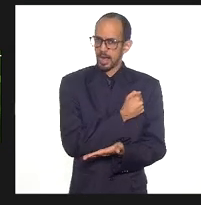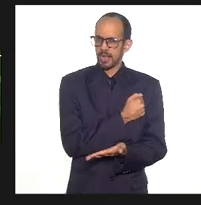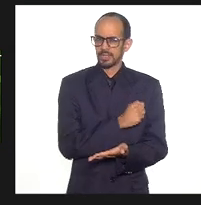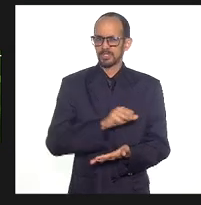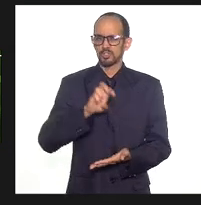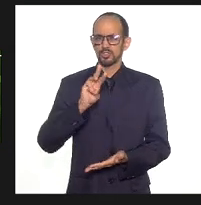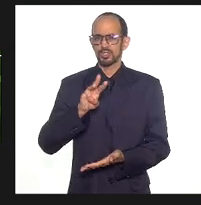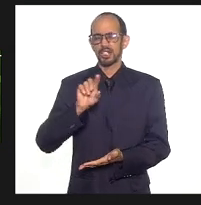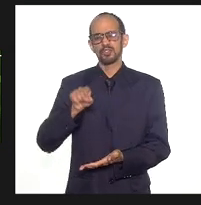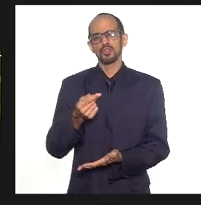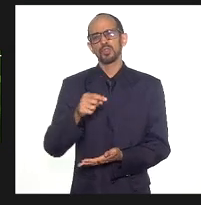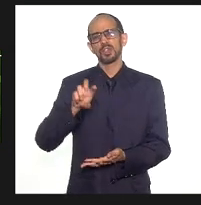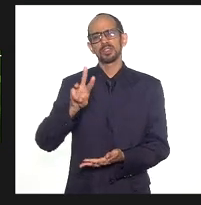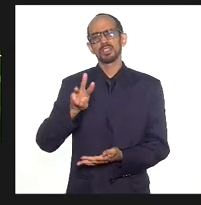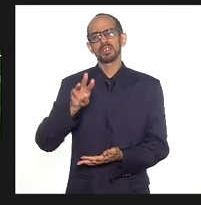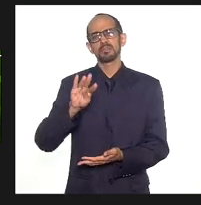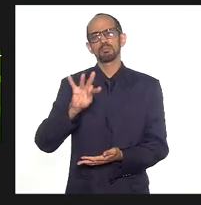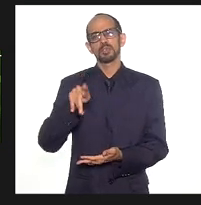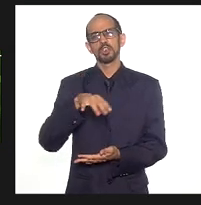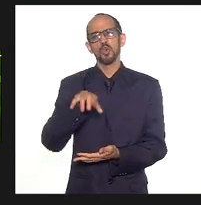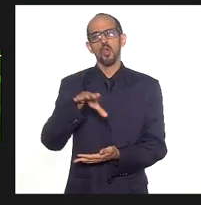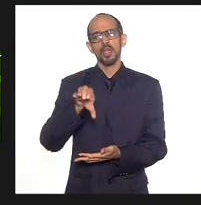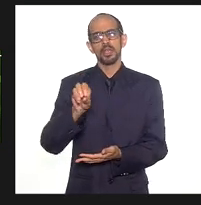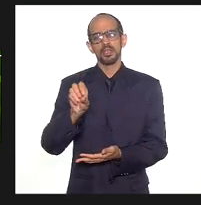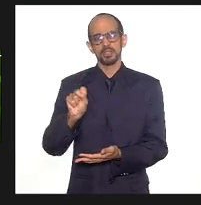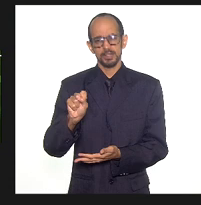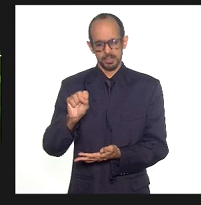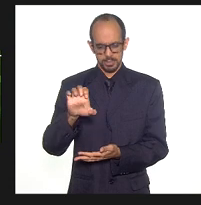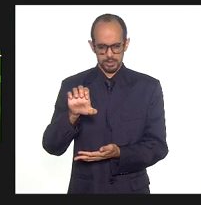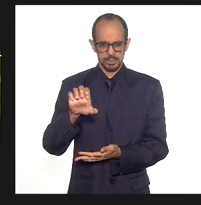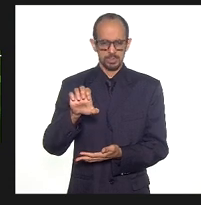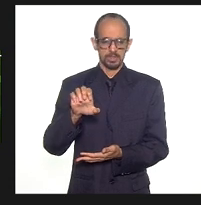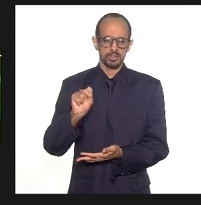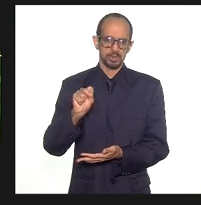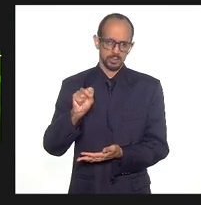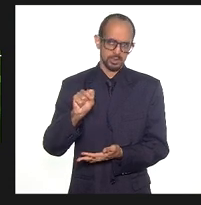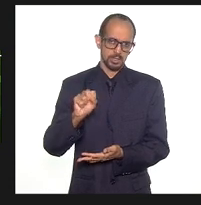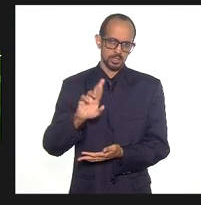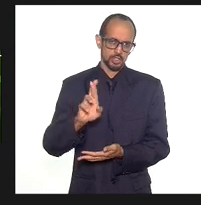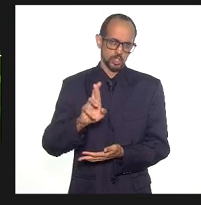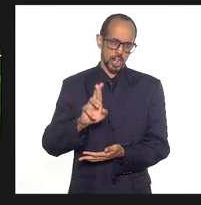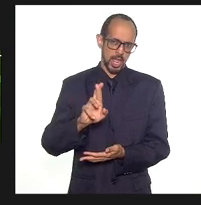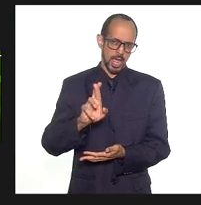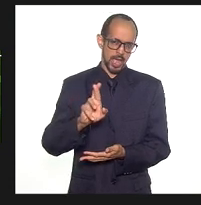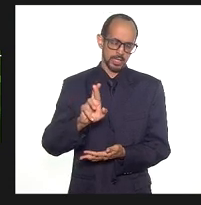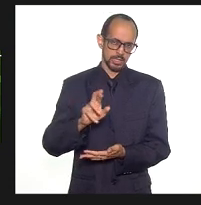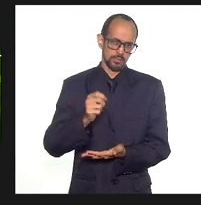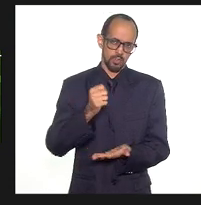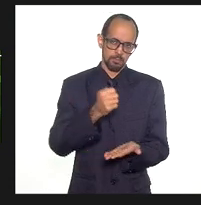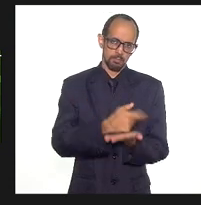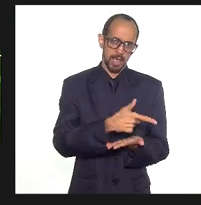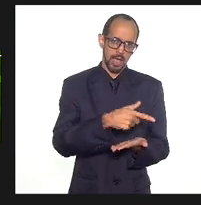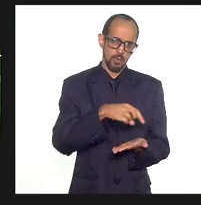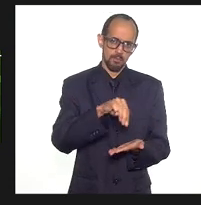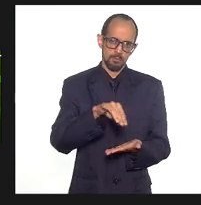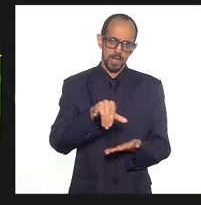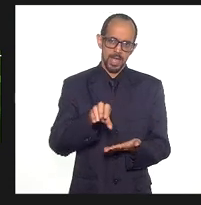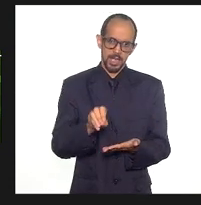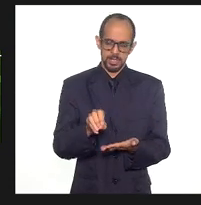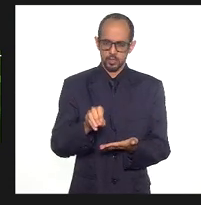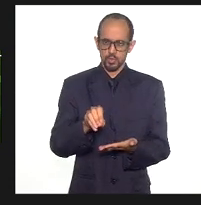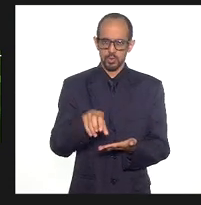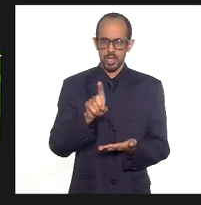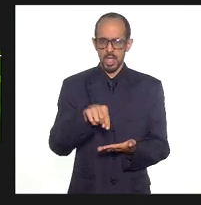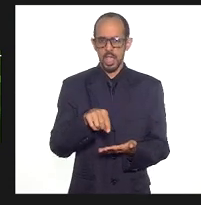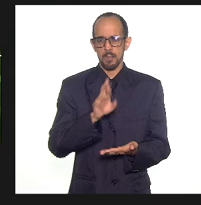3,3 bilhões de reais distribuídos agora em maio, portanto, é uma resposta bastante